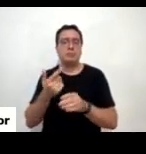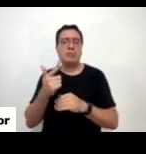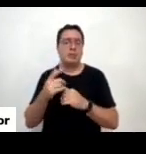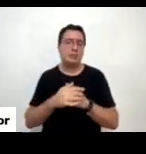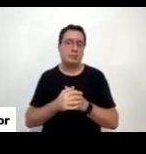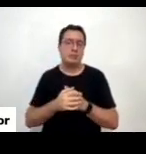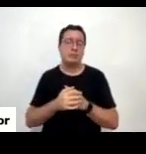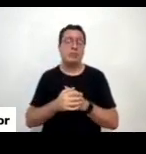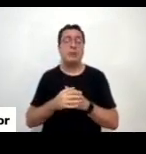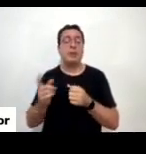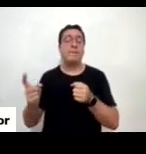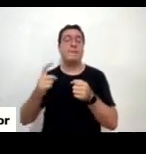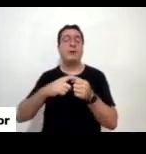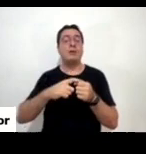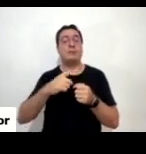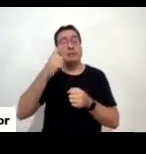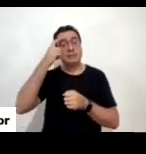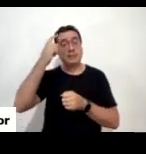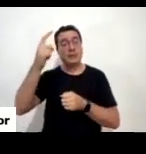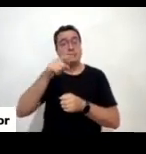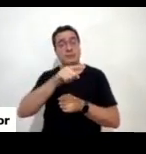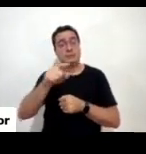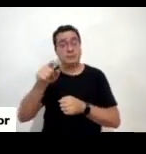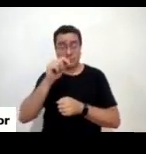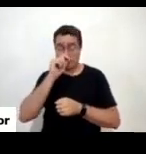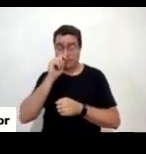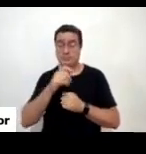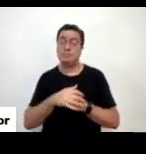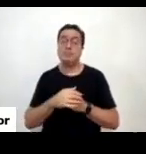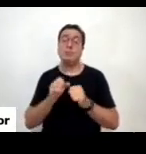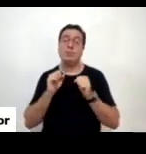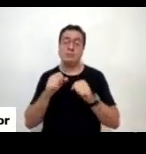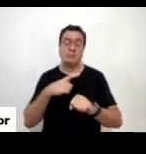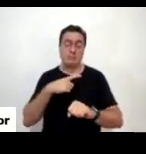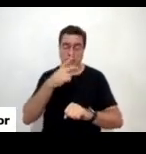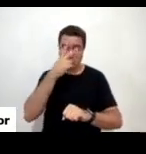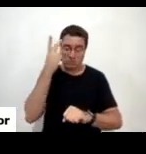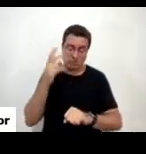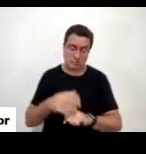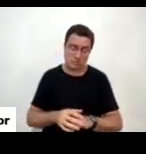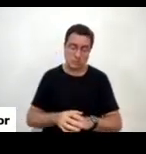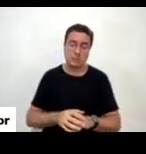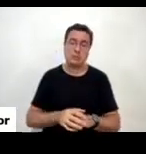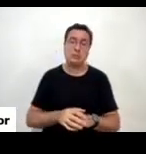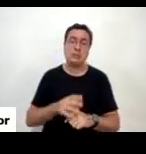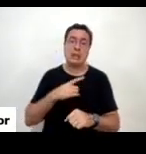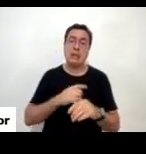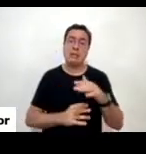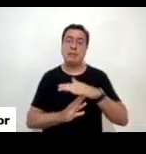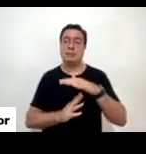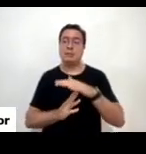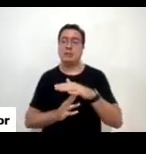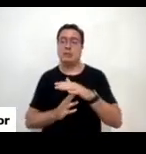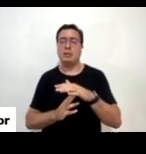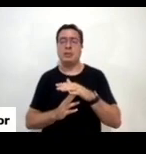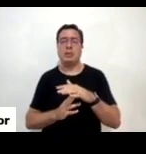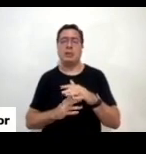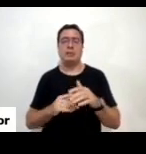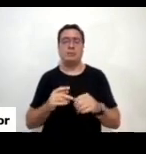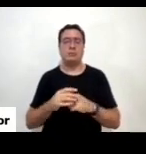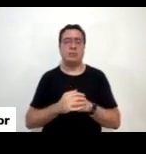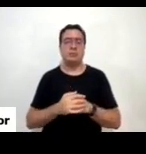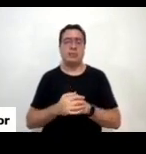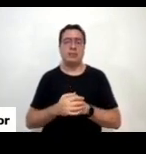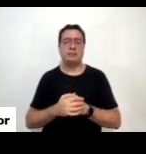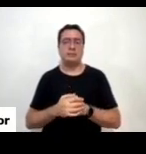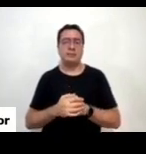Porque volta a trazer o pensamento para você. Podemos ter pessoas com limitações ou deficiências físicas, mas